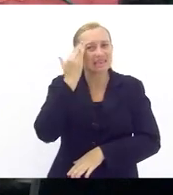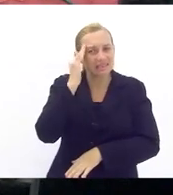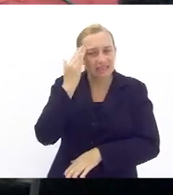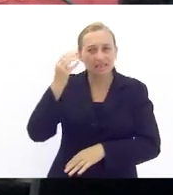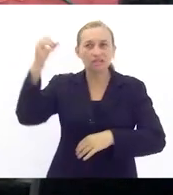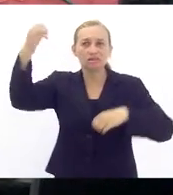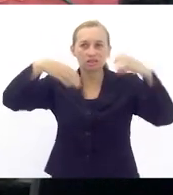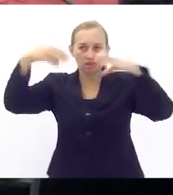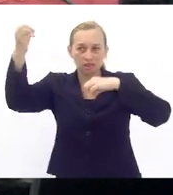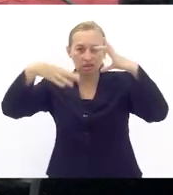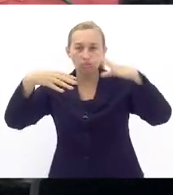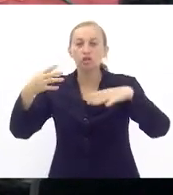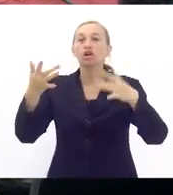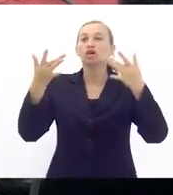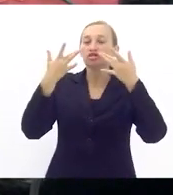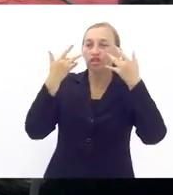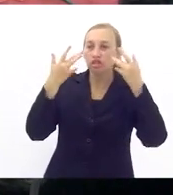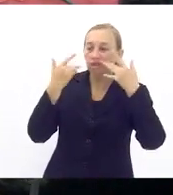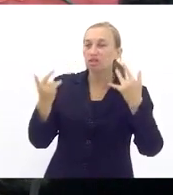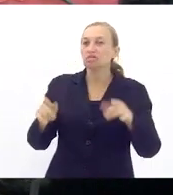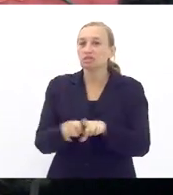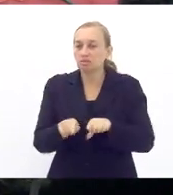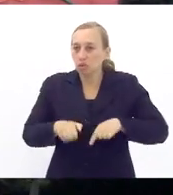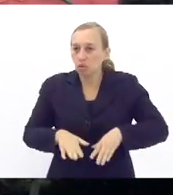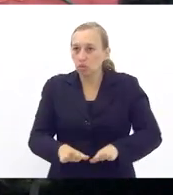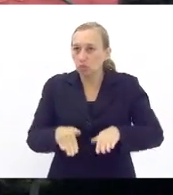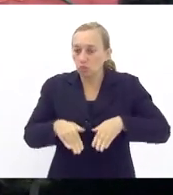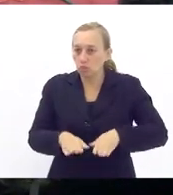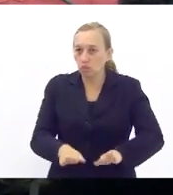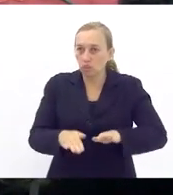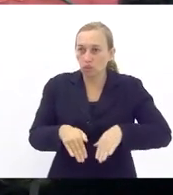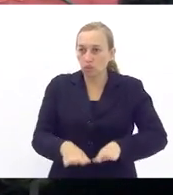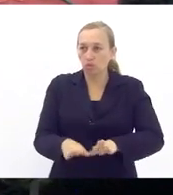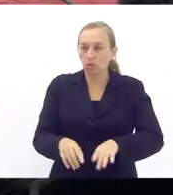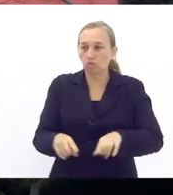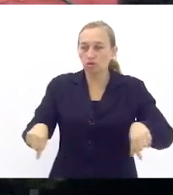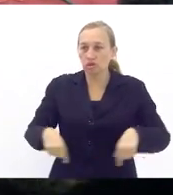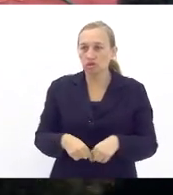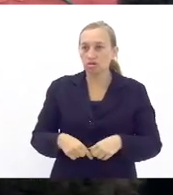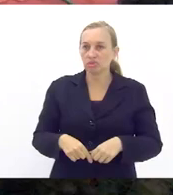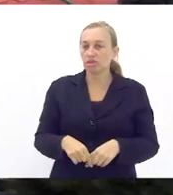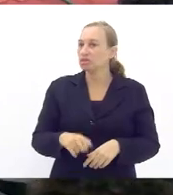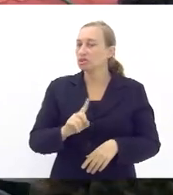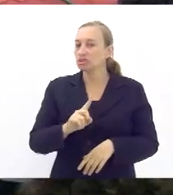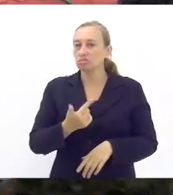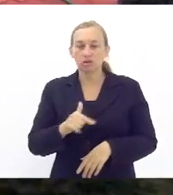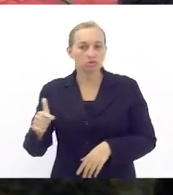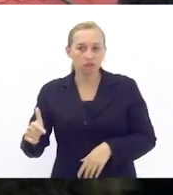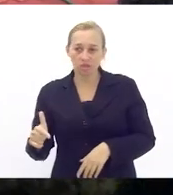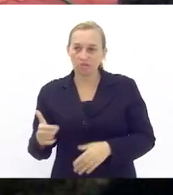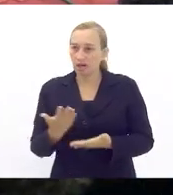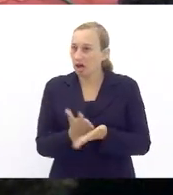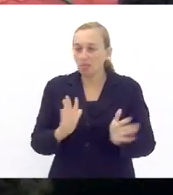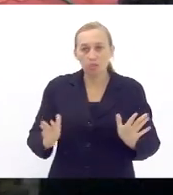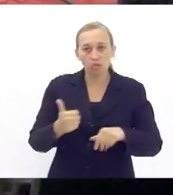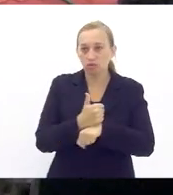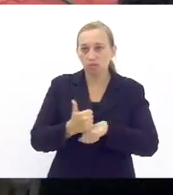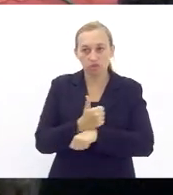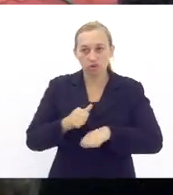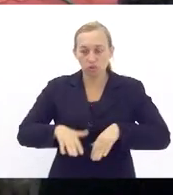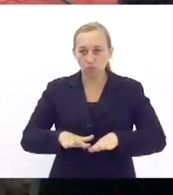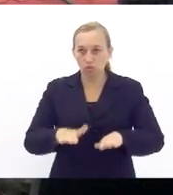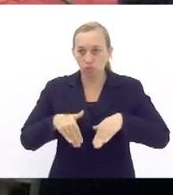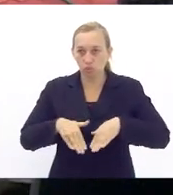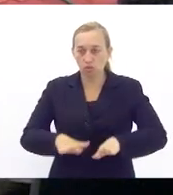de iluminação teatral a gente tem uma sala de costura na escola que não funciona a gente não tem costureira na escola mais a gente não tem esses profissionais